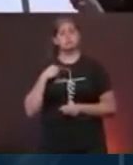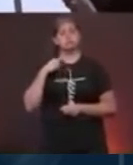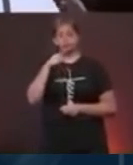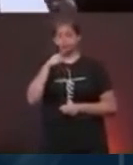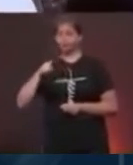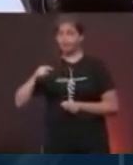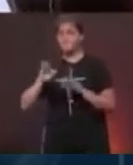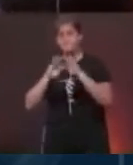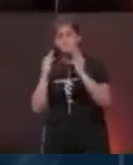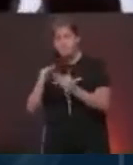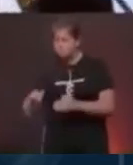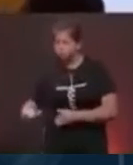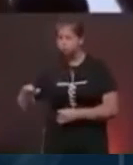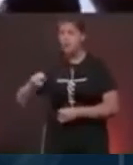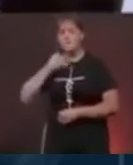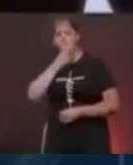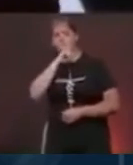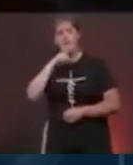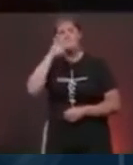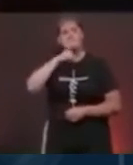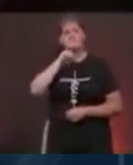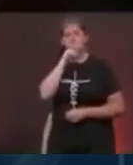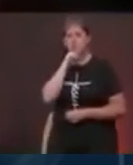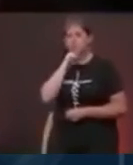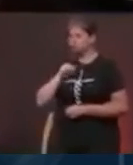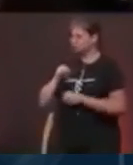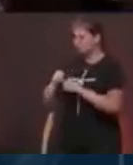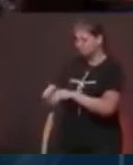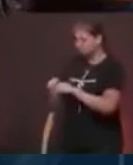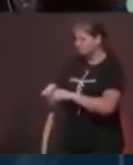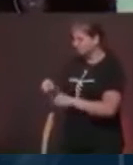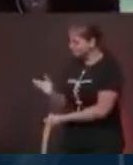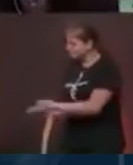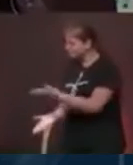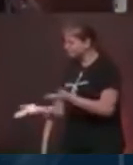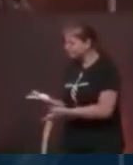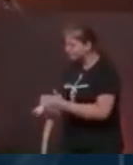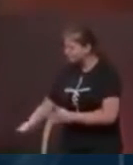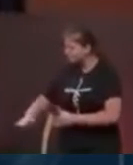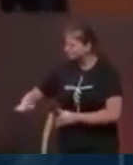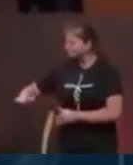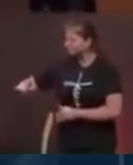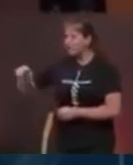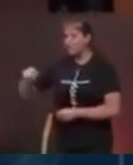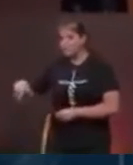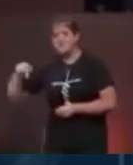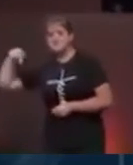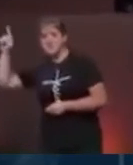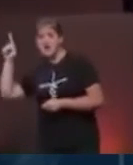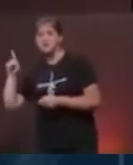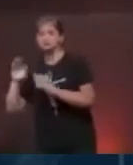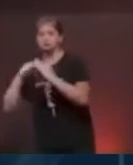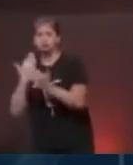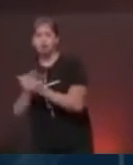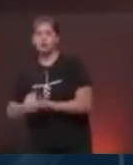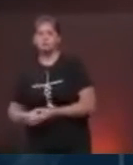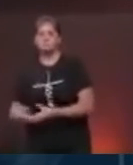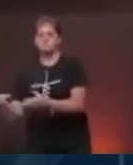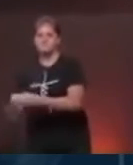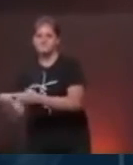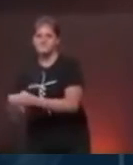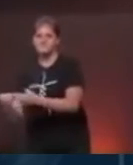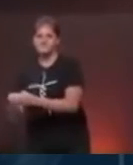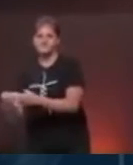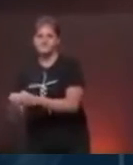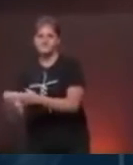pais te criaram com todo cuidado. Fazem das tripas coração para cuidar de você. Aí você vai para o colégio, junta com uma patotinha.